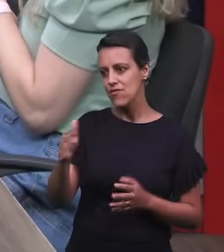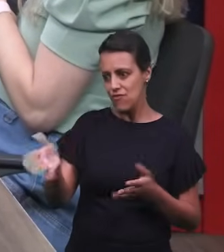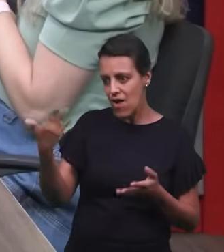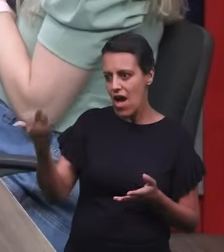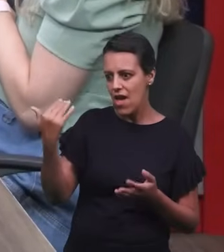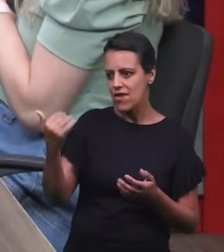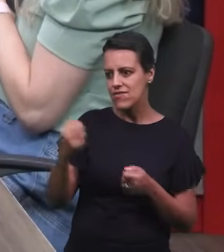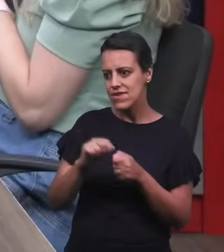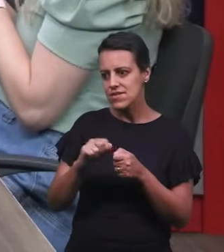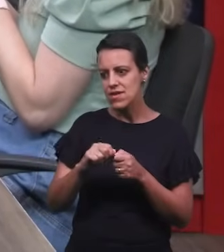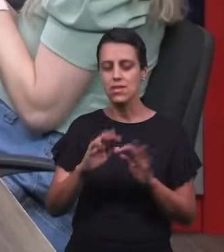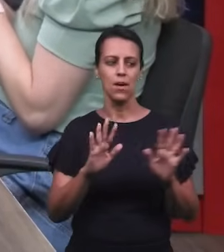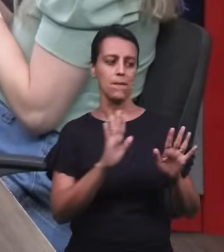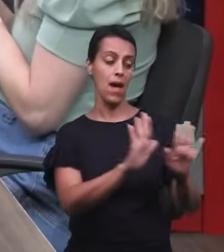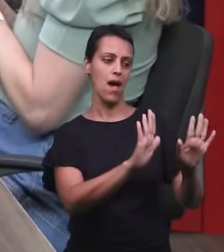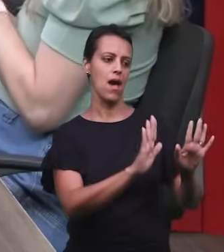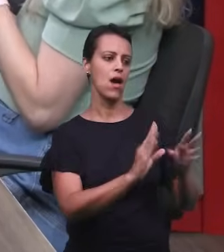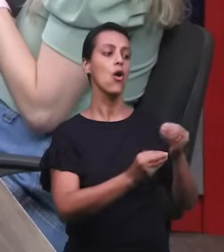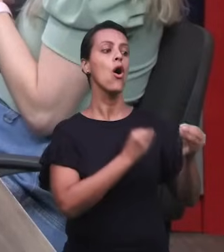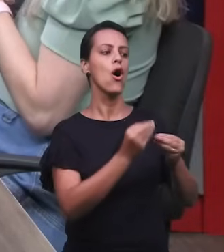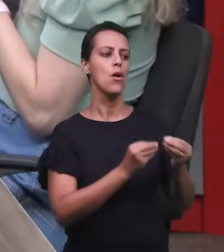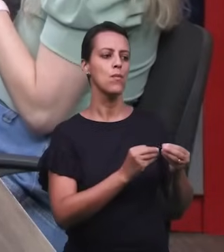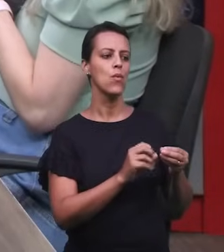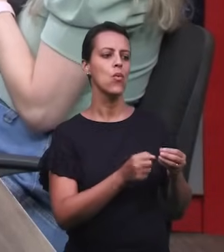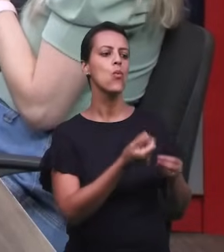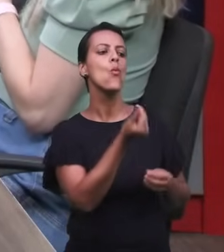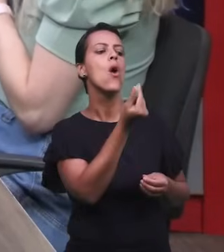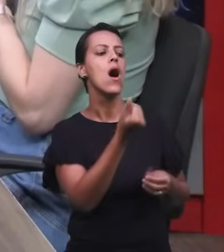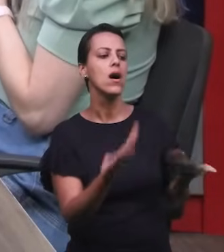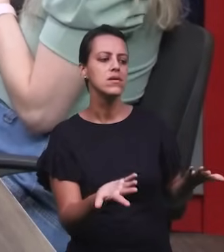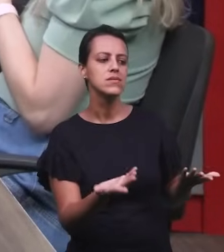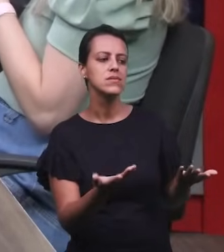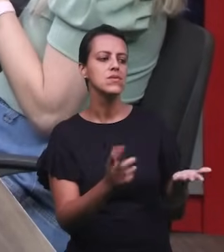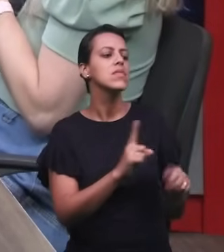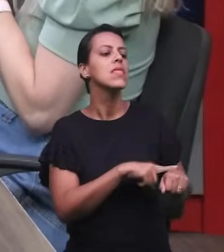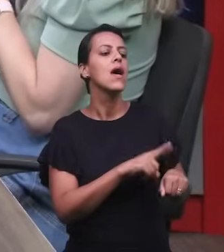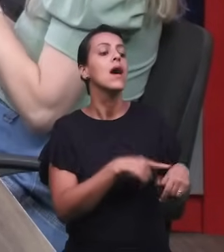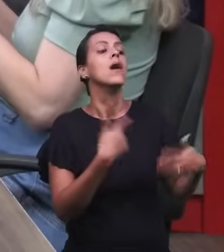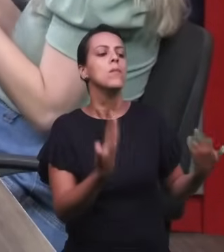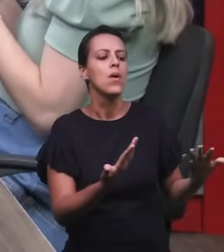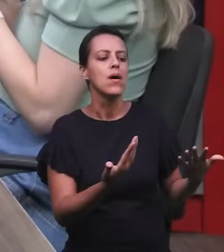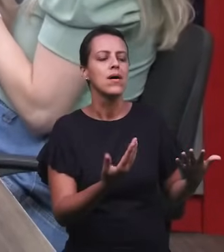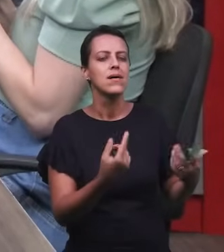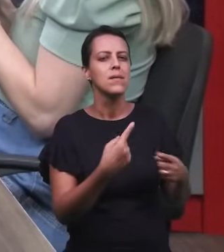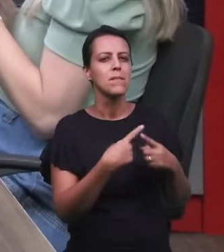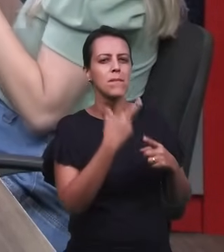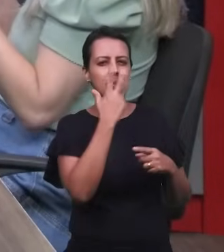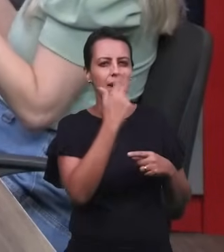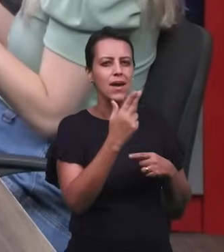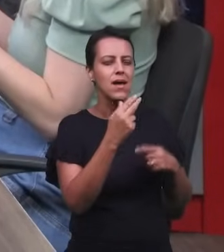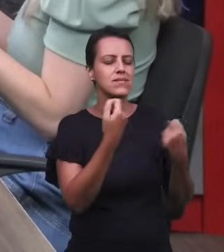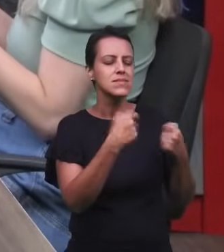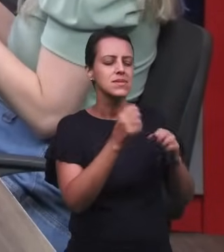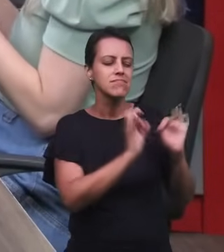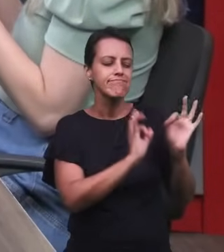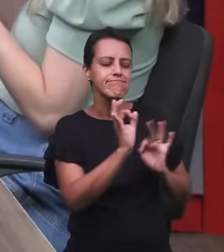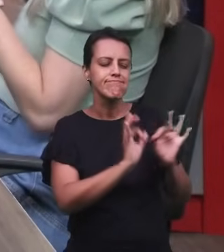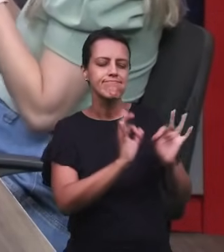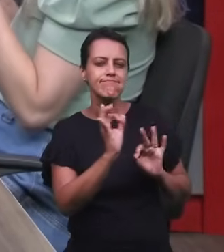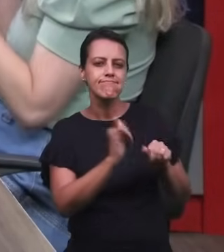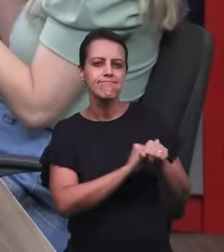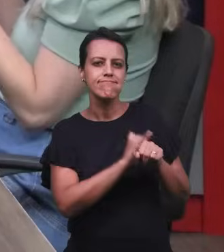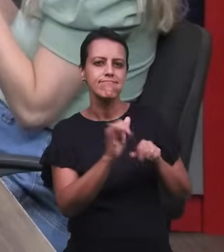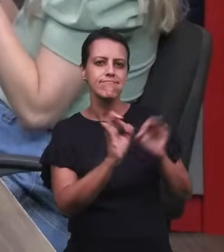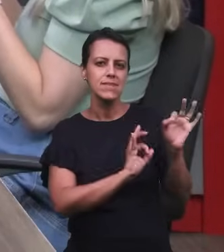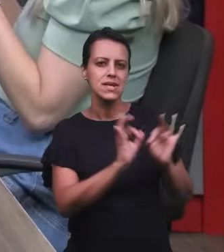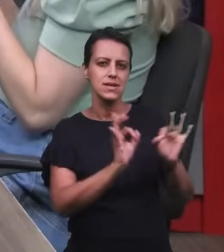aí, como é que é? Quanto que gasta? Quanto tempo vai gastar para fazer isso, né? O que vai precisar? Então,